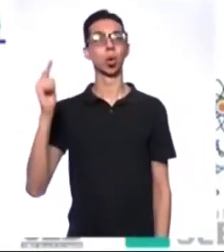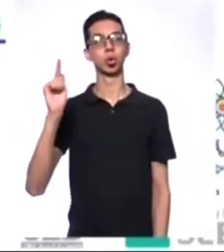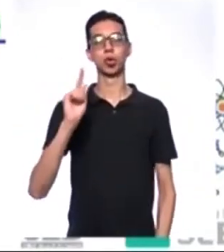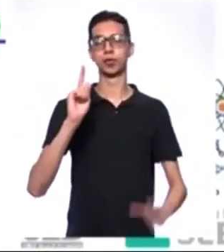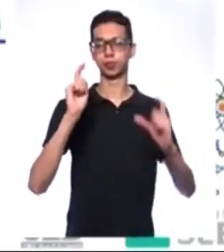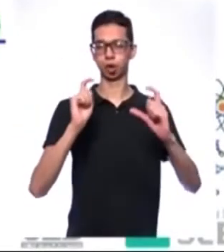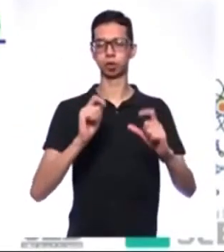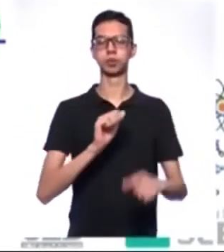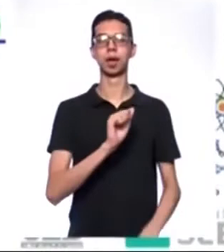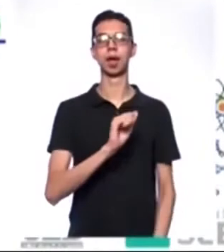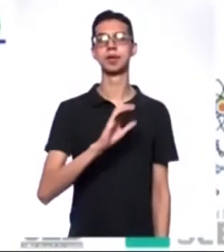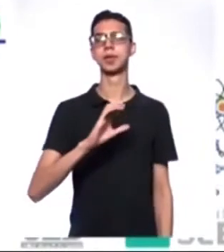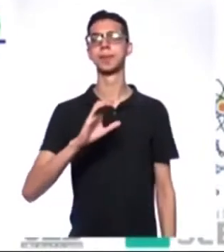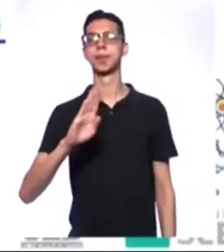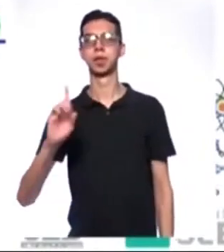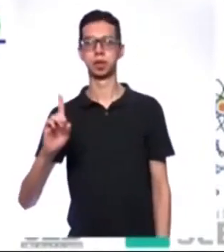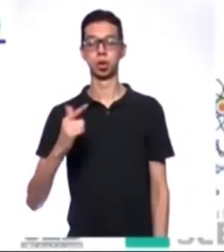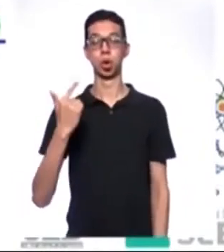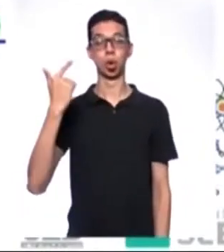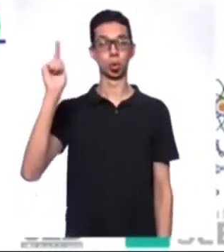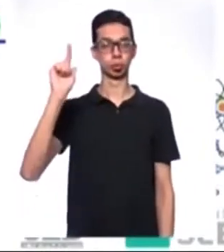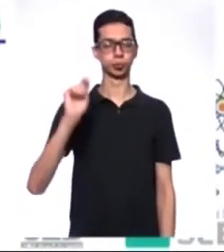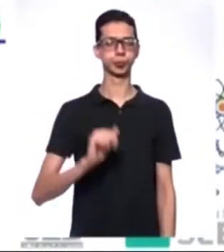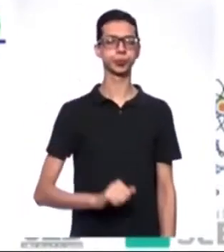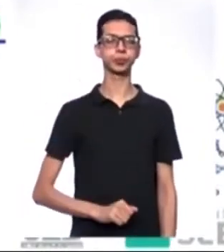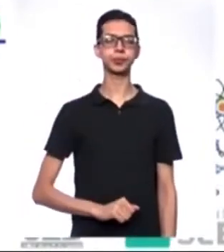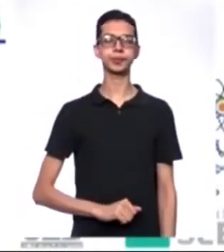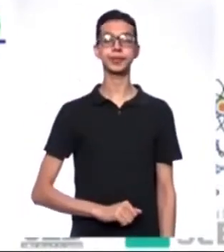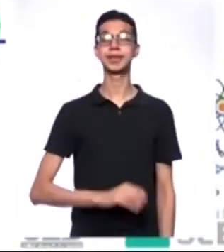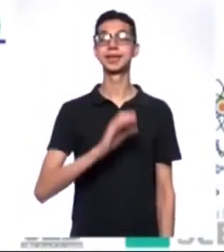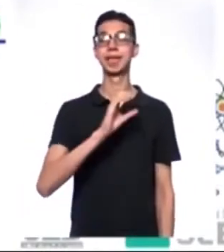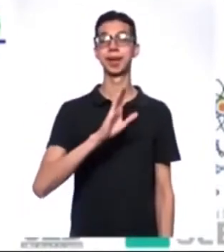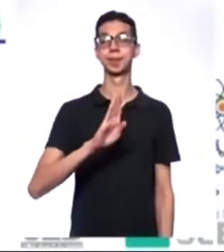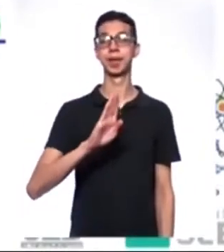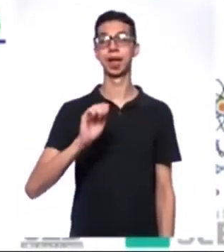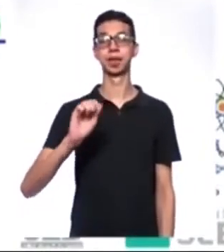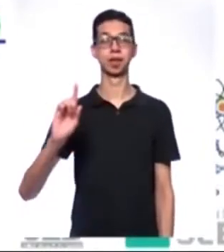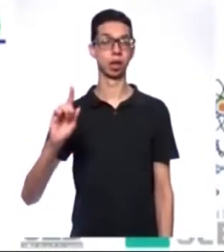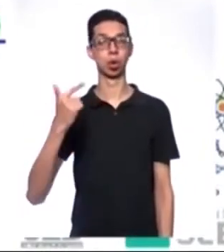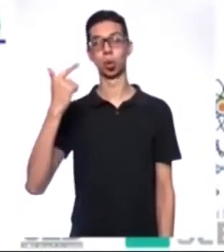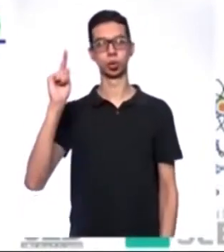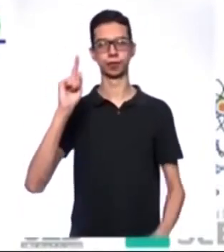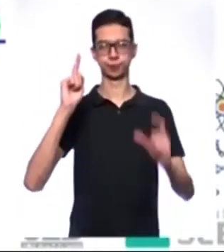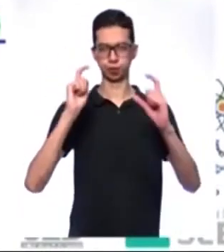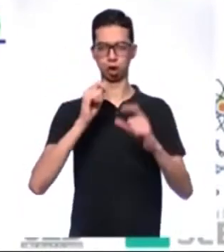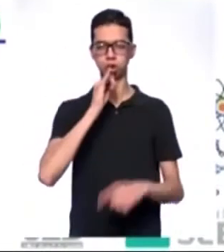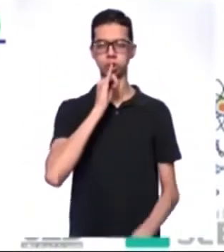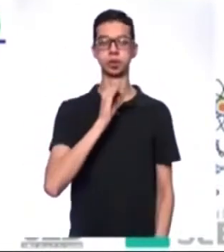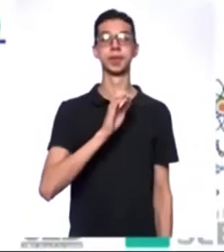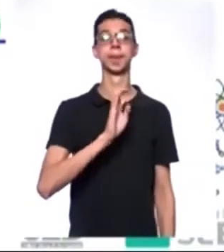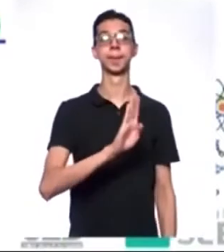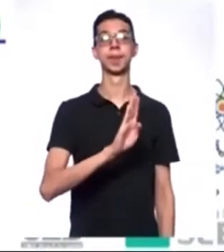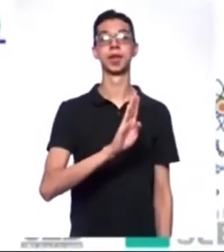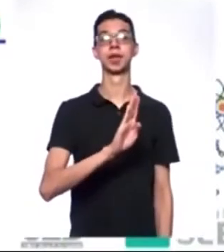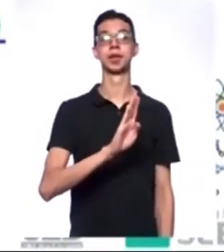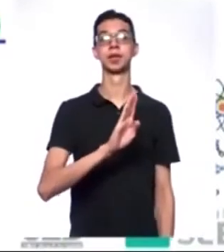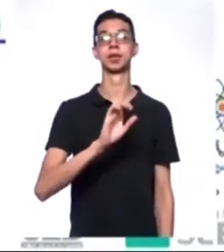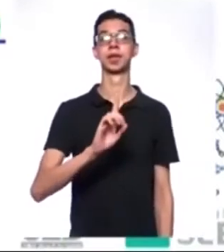é a CBB uma outra foto cbpaa-ead uma outra foto